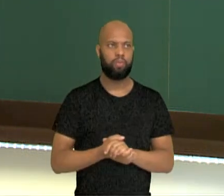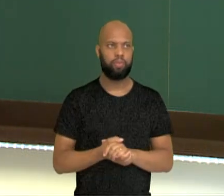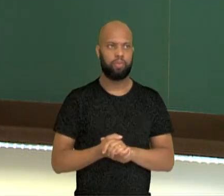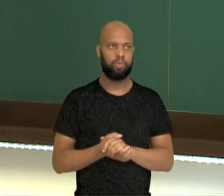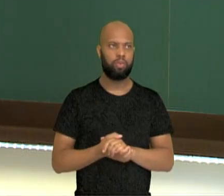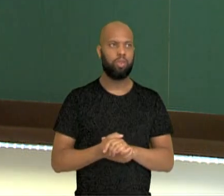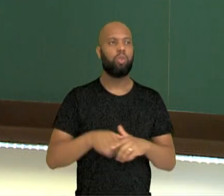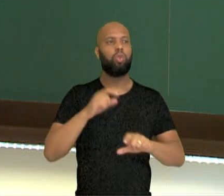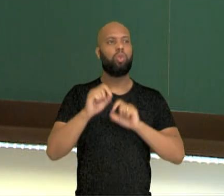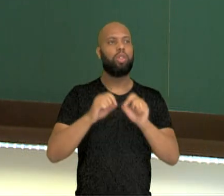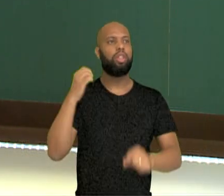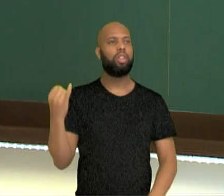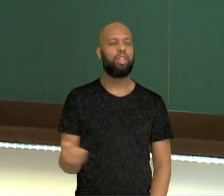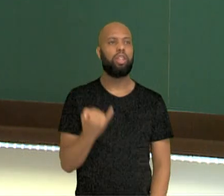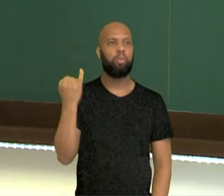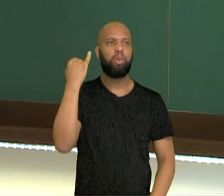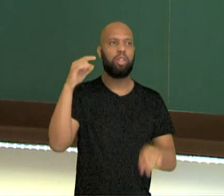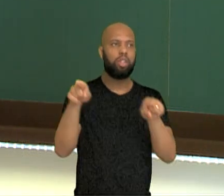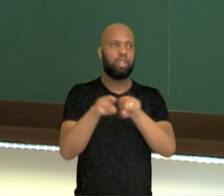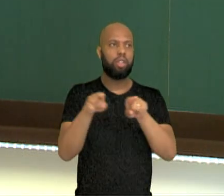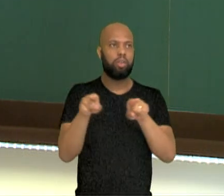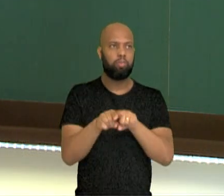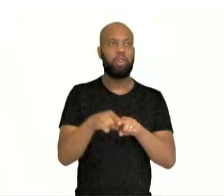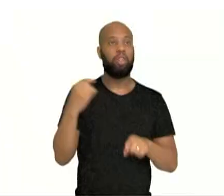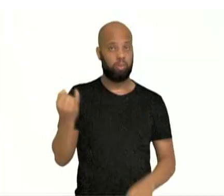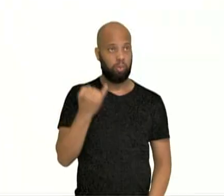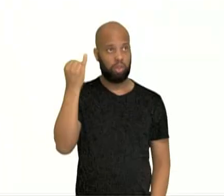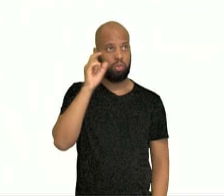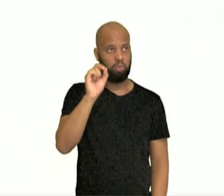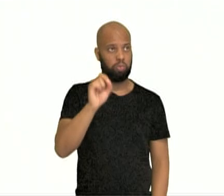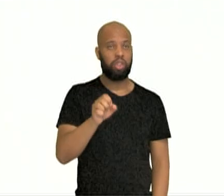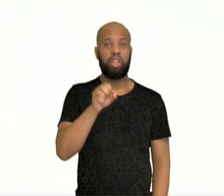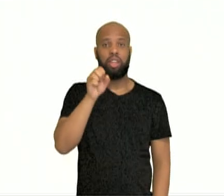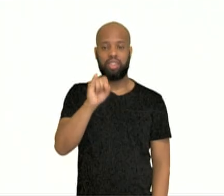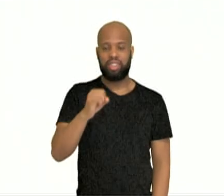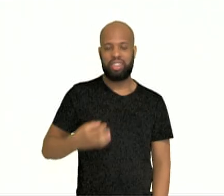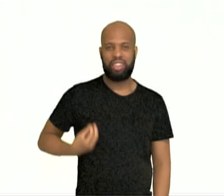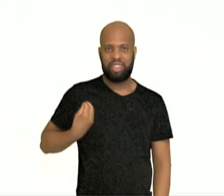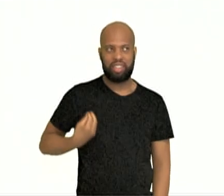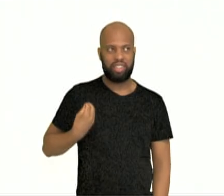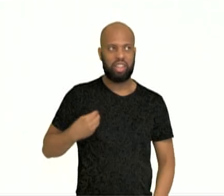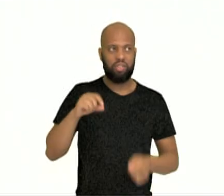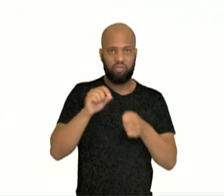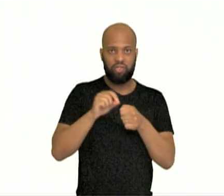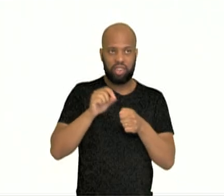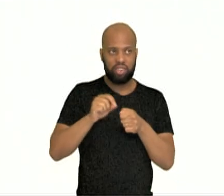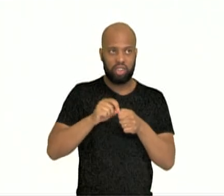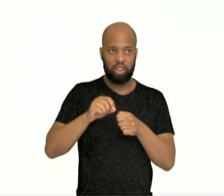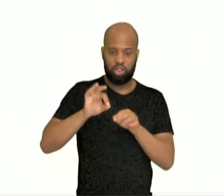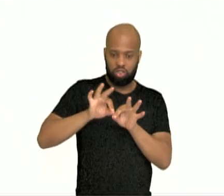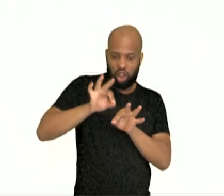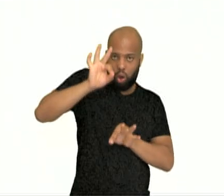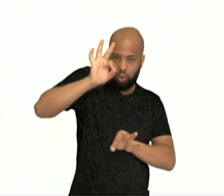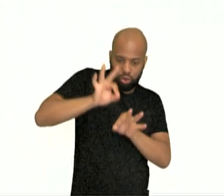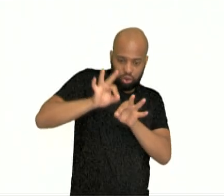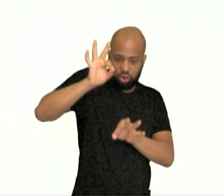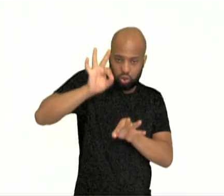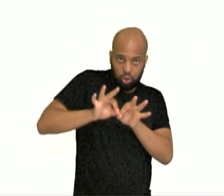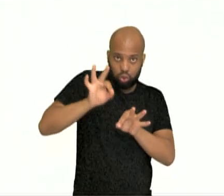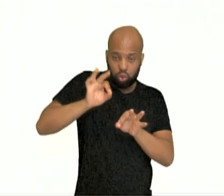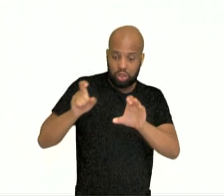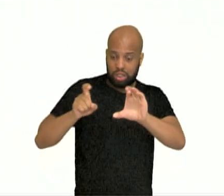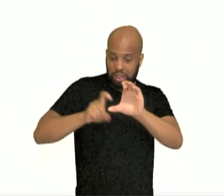O que é importante também, que a gente não pode esquecer, como estamos trabalhando a altitude em função do